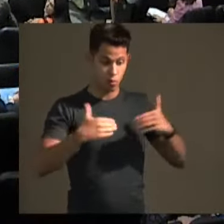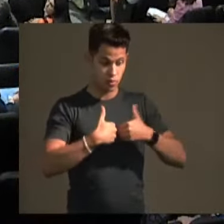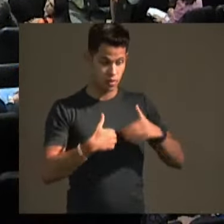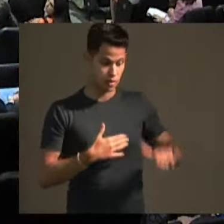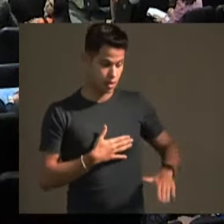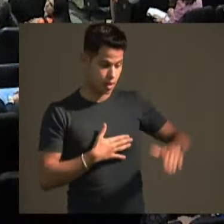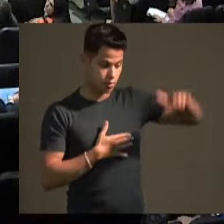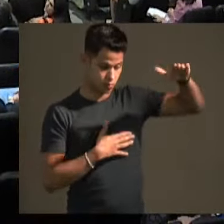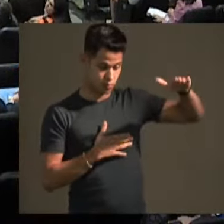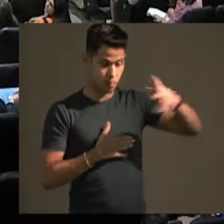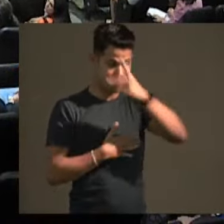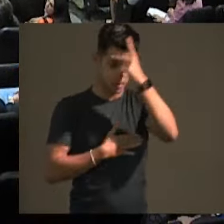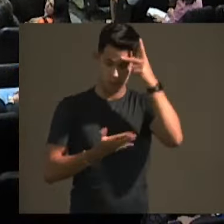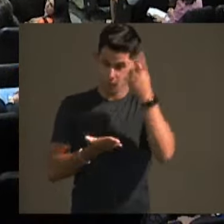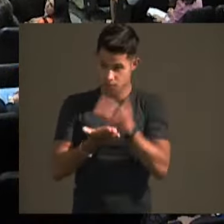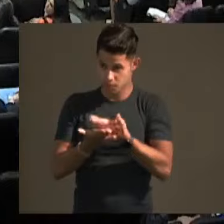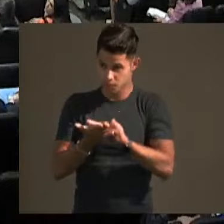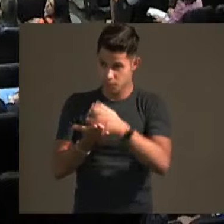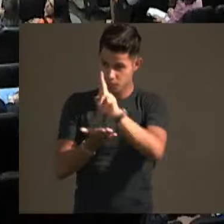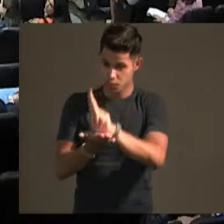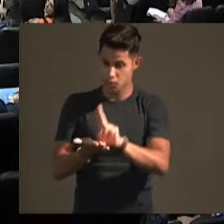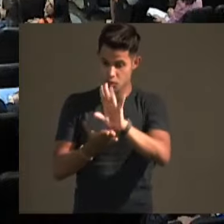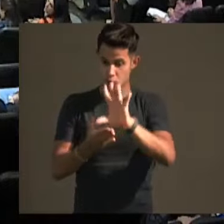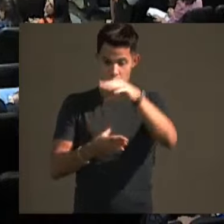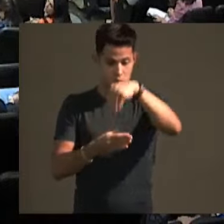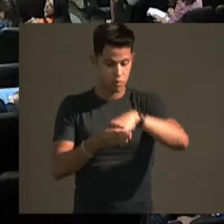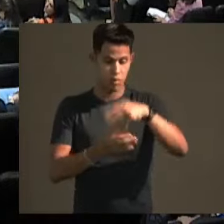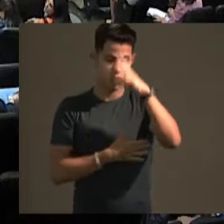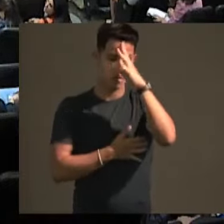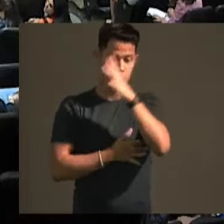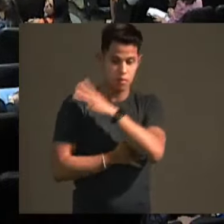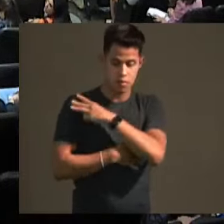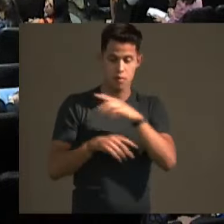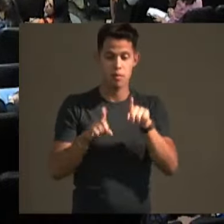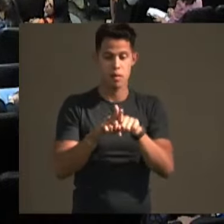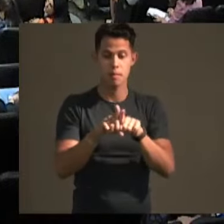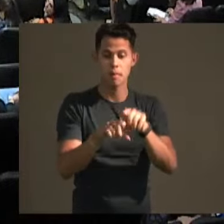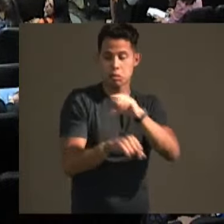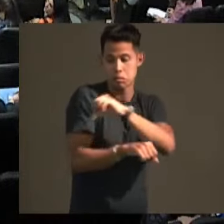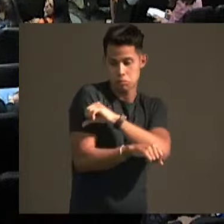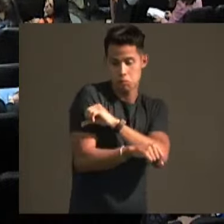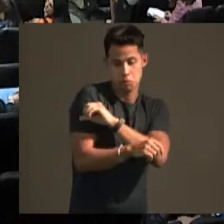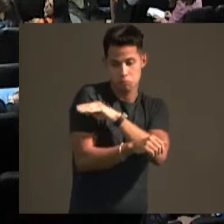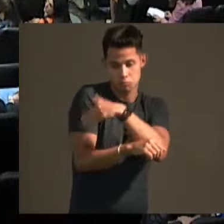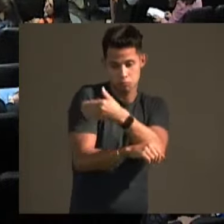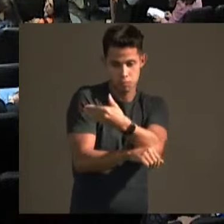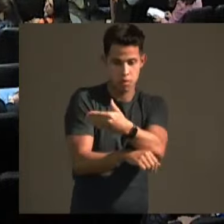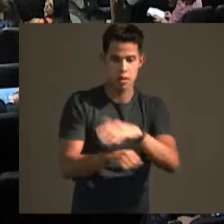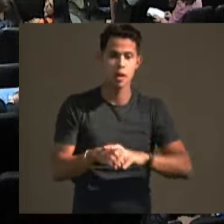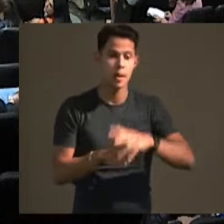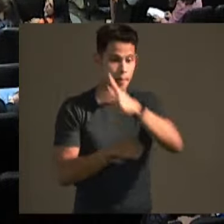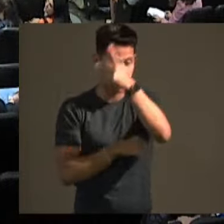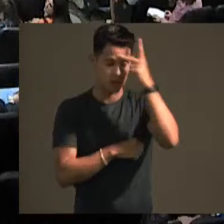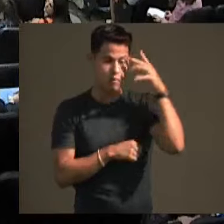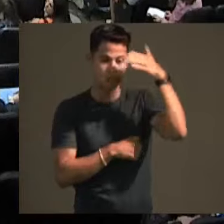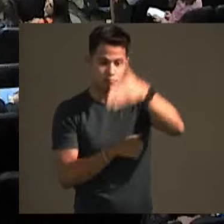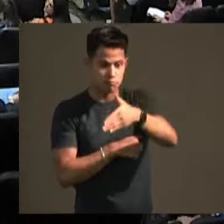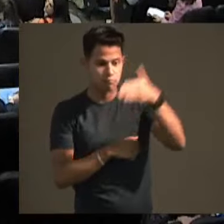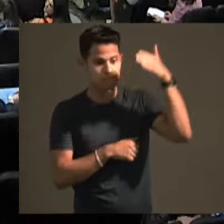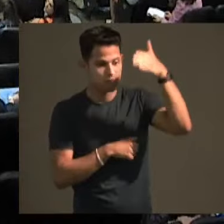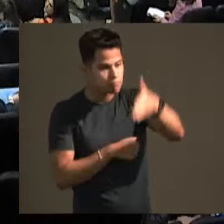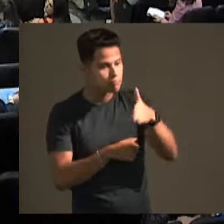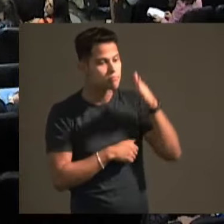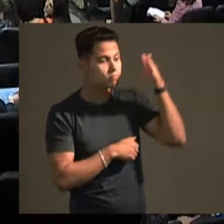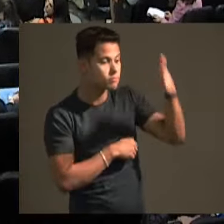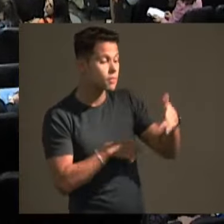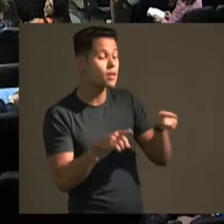estudantes universitários, os estudantes de ensino médio fundamental, pessoas autistas que crescem e vão para essas séries, também são responsabilidade